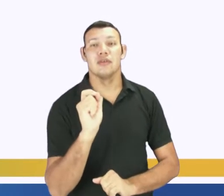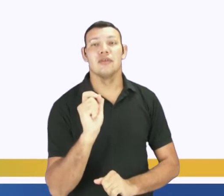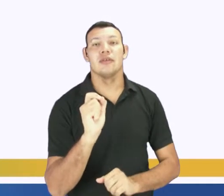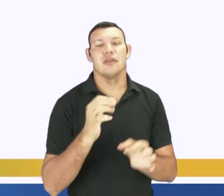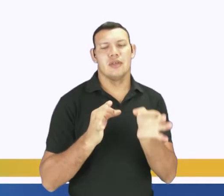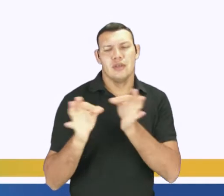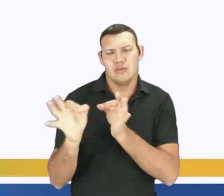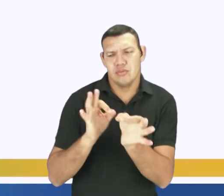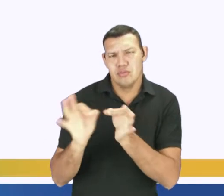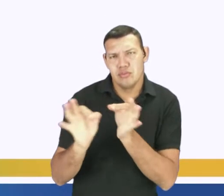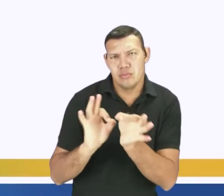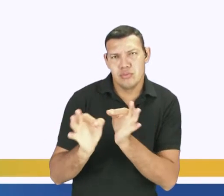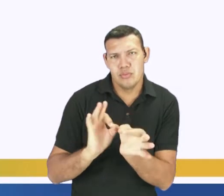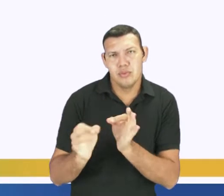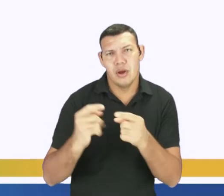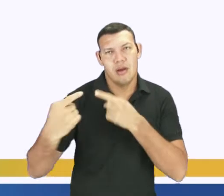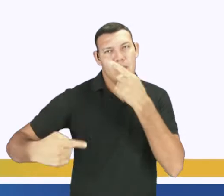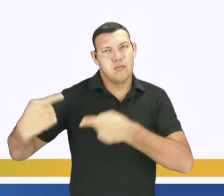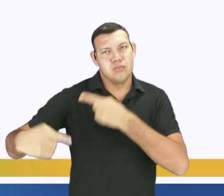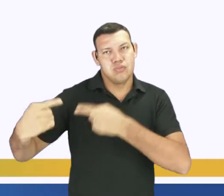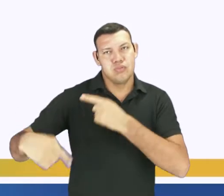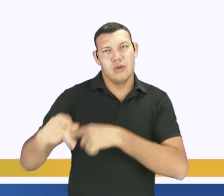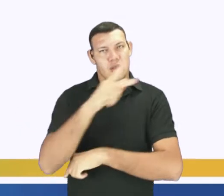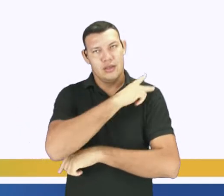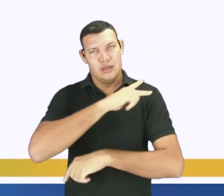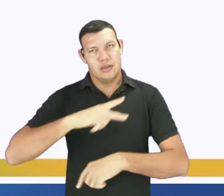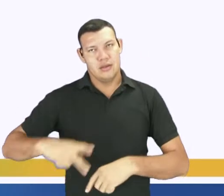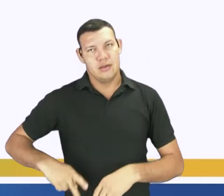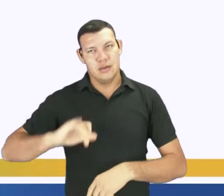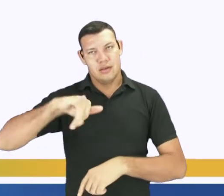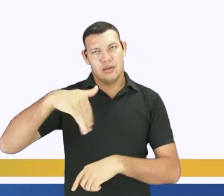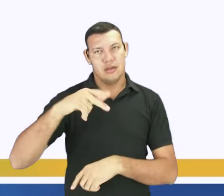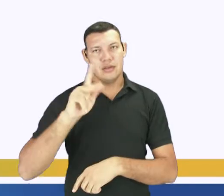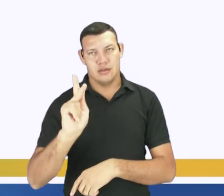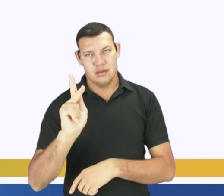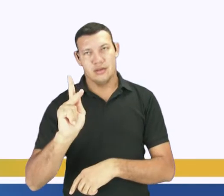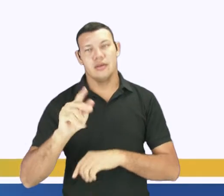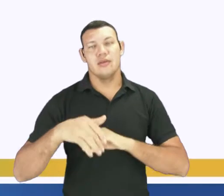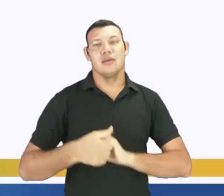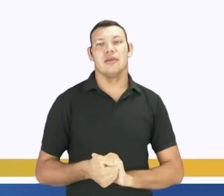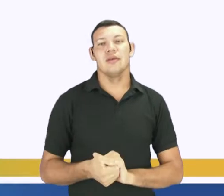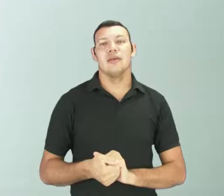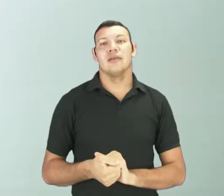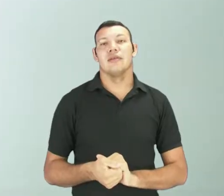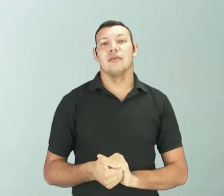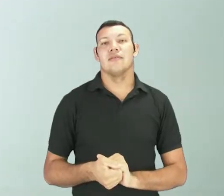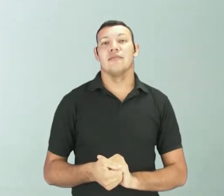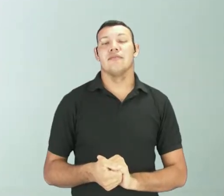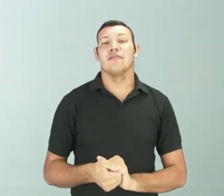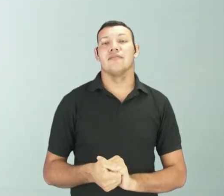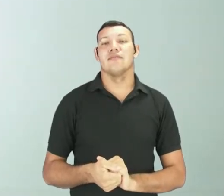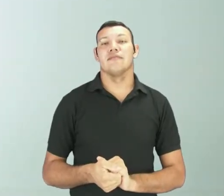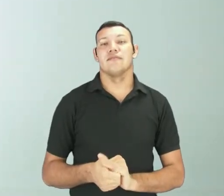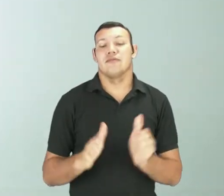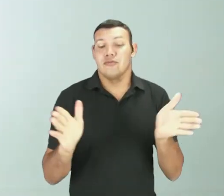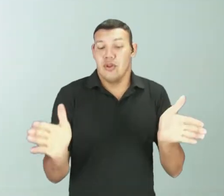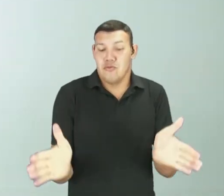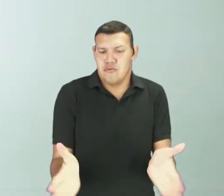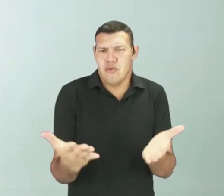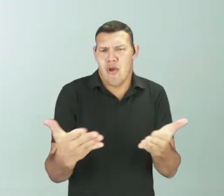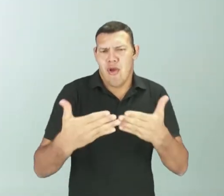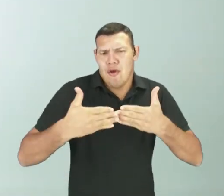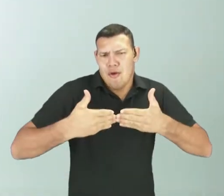projetos políticos instalados por um dos nossos presidentes, que foi o JK, o Juscelino Kubitschek, que vai promover uma abertura